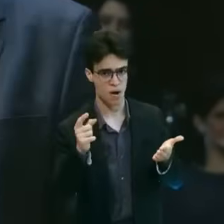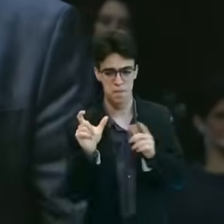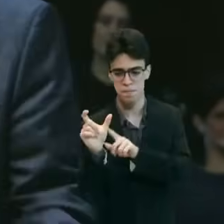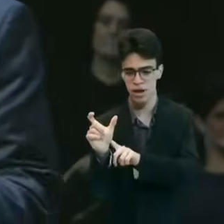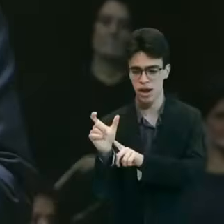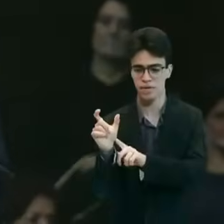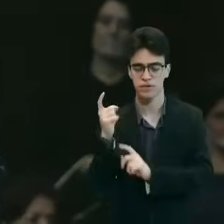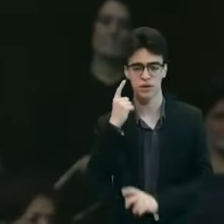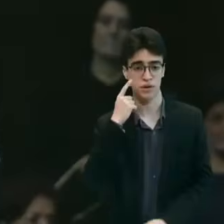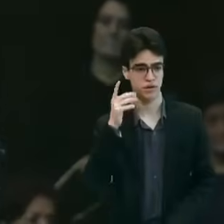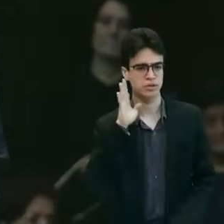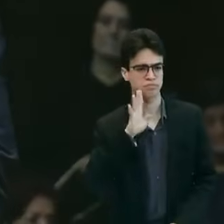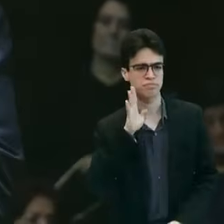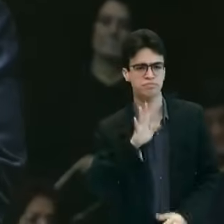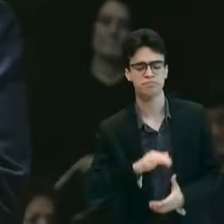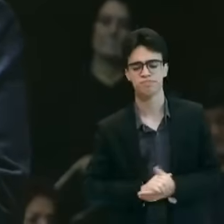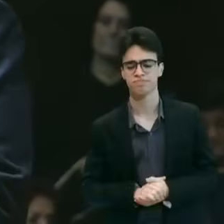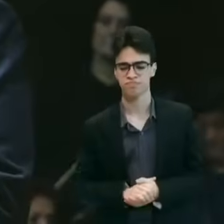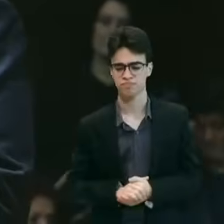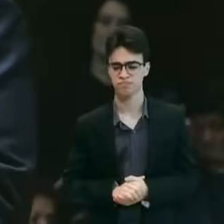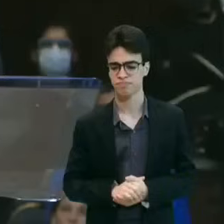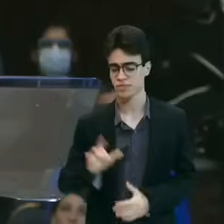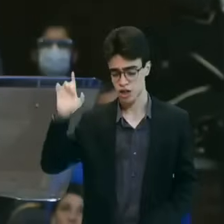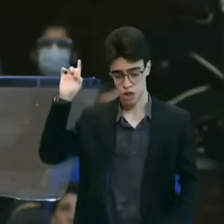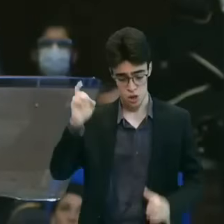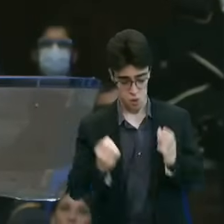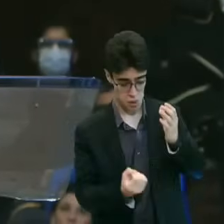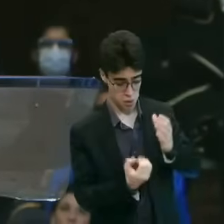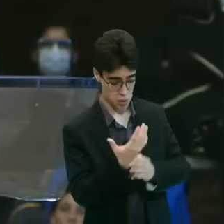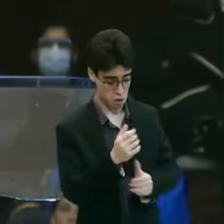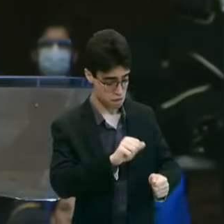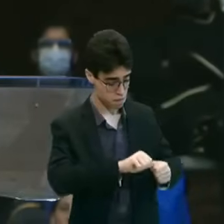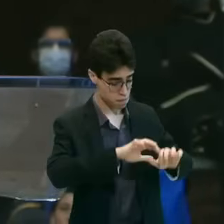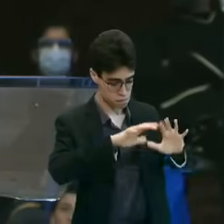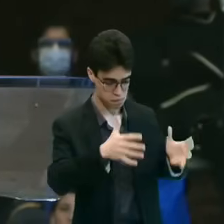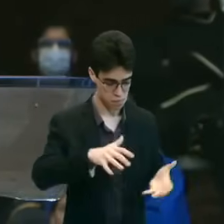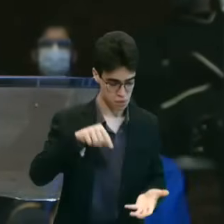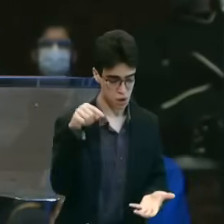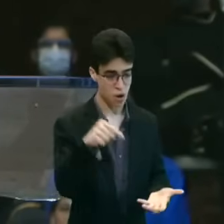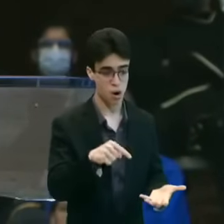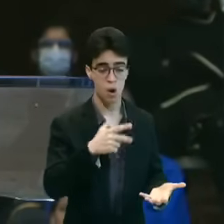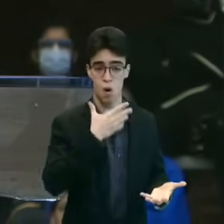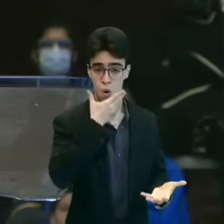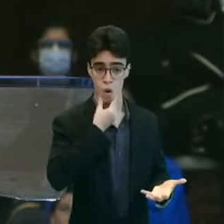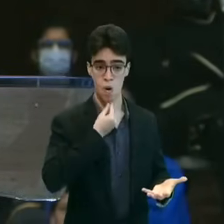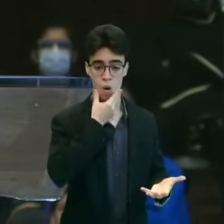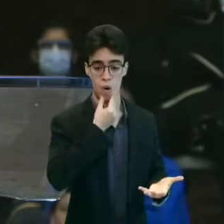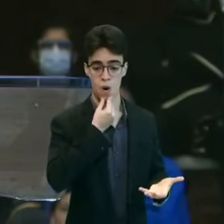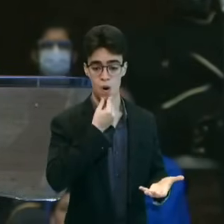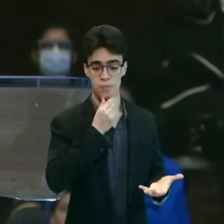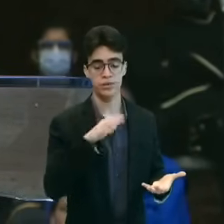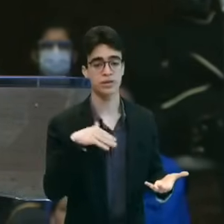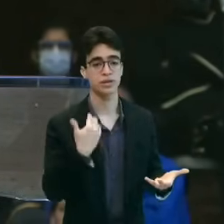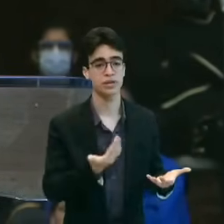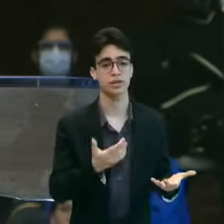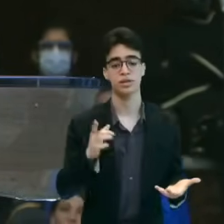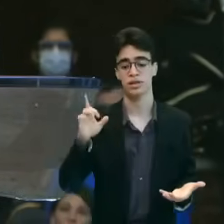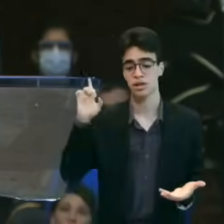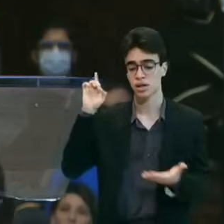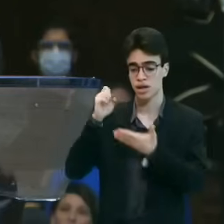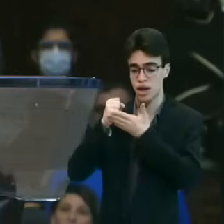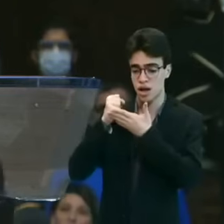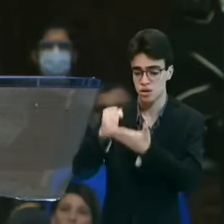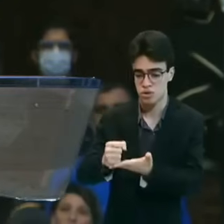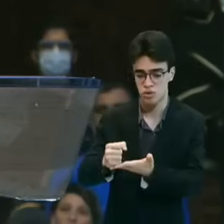coisa interessante, diz assim: Deus fez o homem, e agora com a ajuda do Senhor eu fiz um